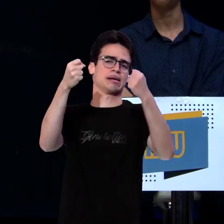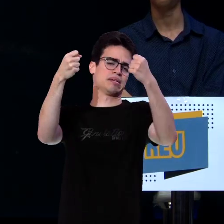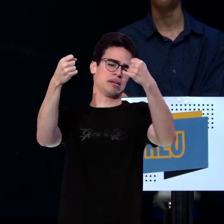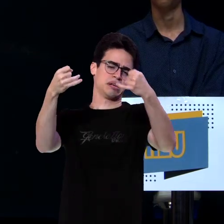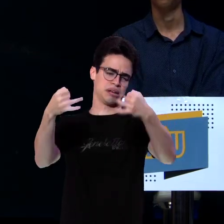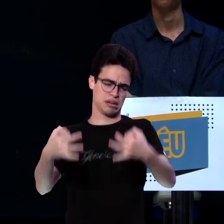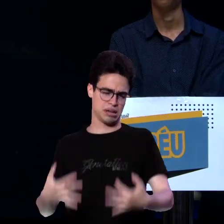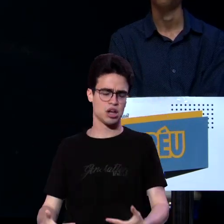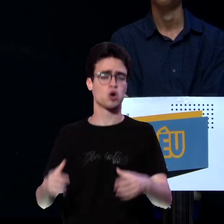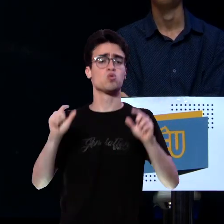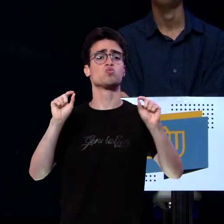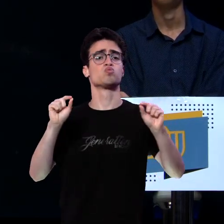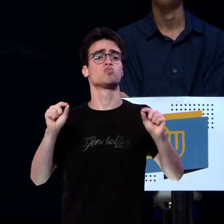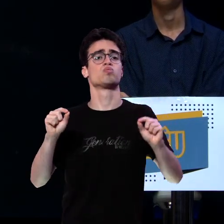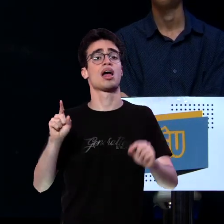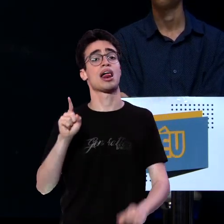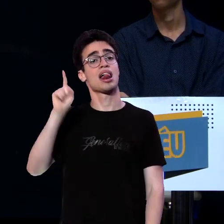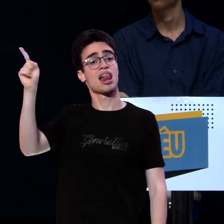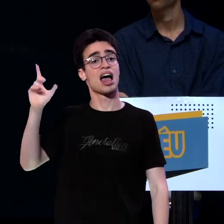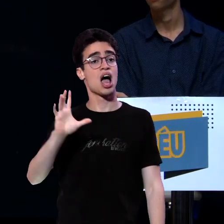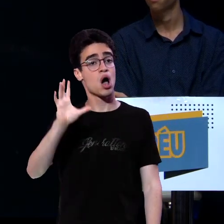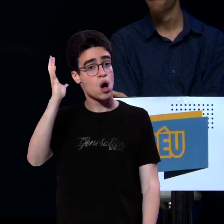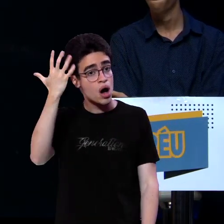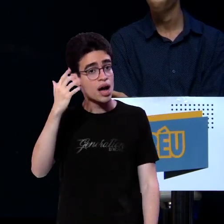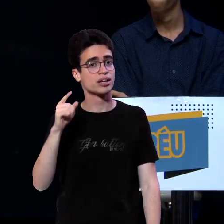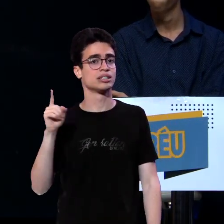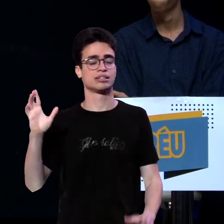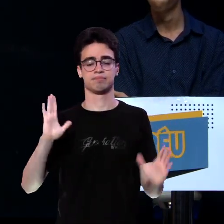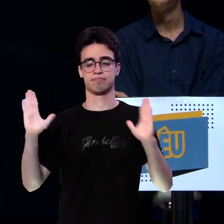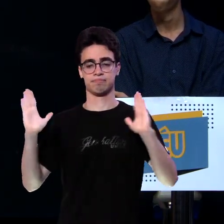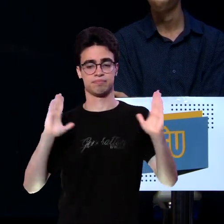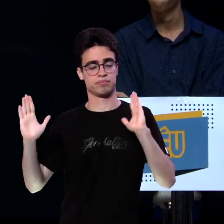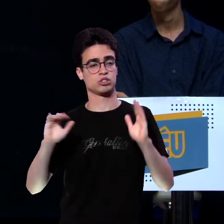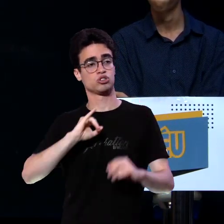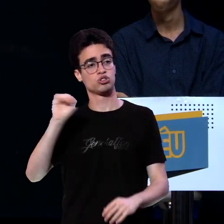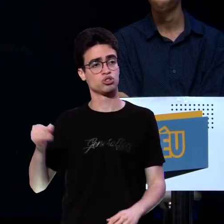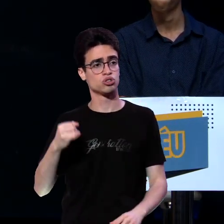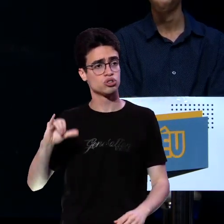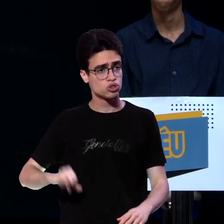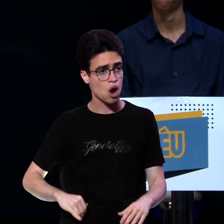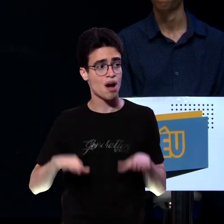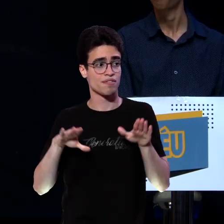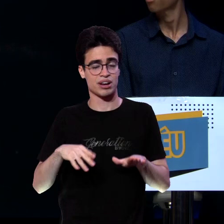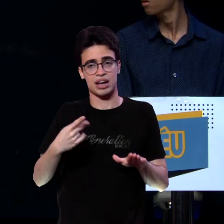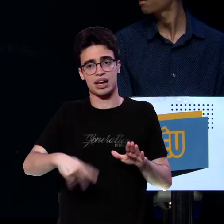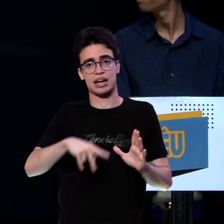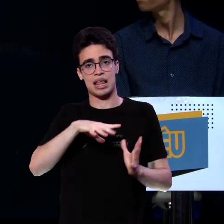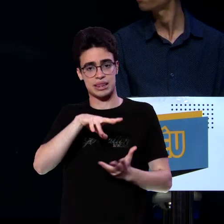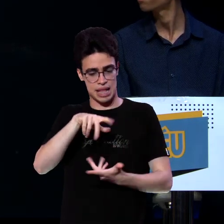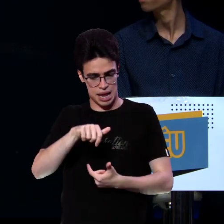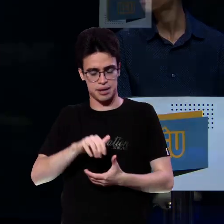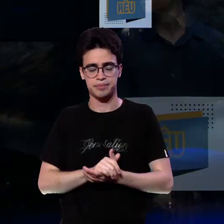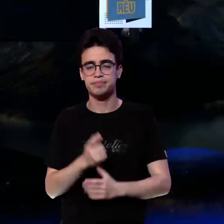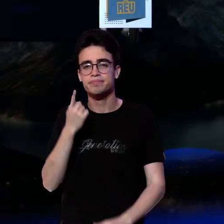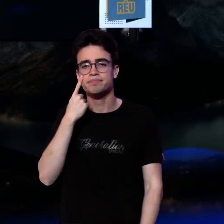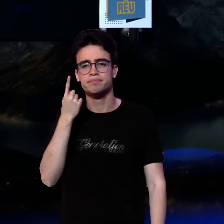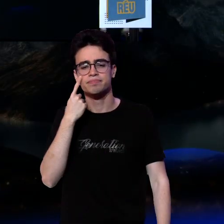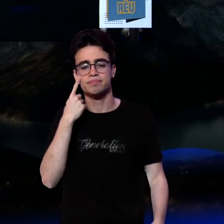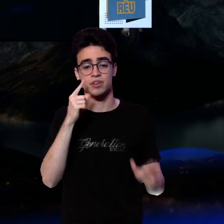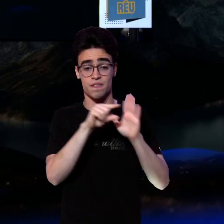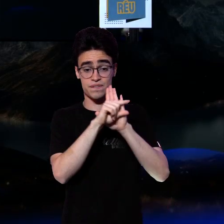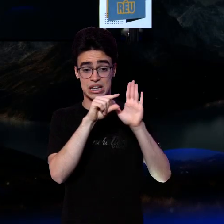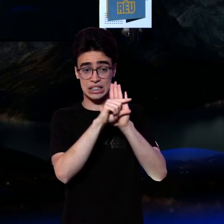revelação de que o que estava acontecendo enquanto Jó estava aqui na terra. A Bíblia diz assim no versículo 6, certo